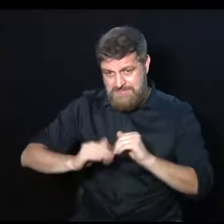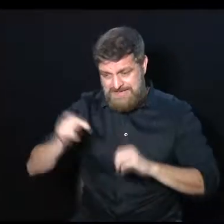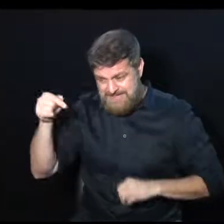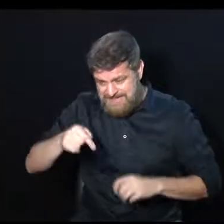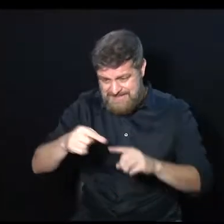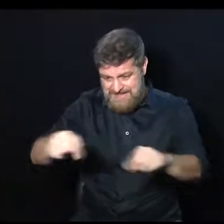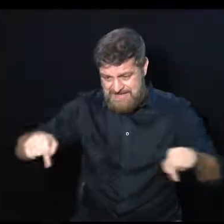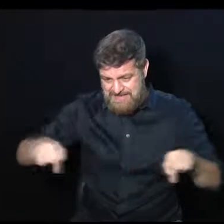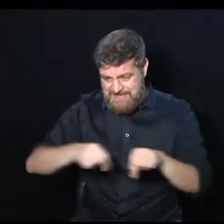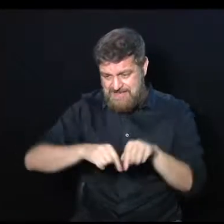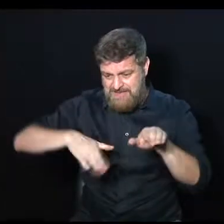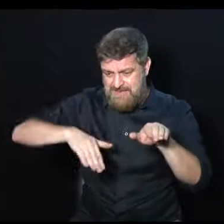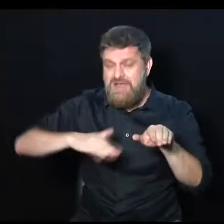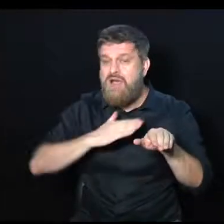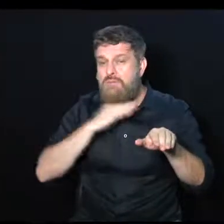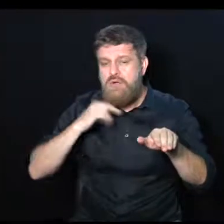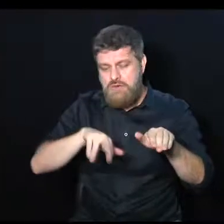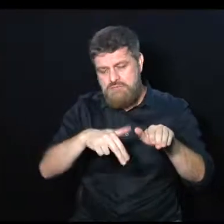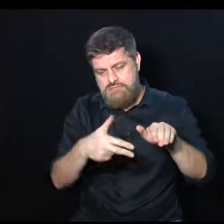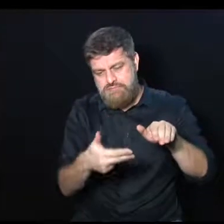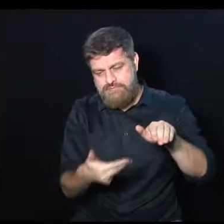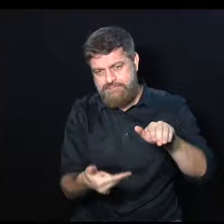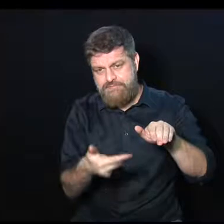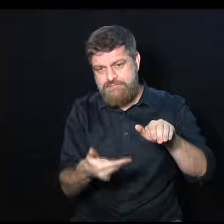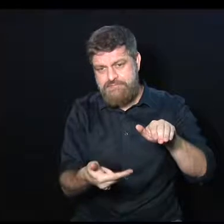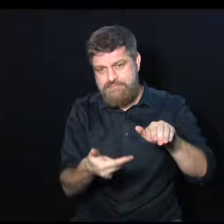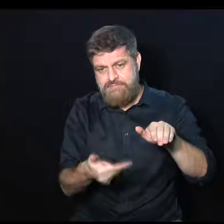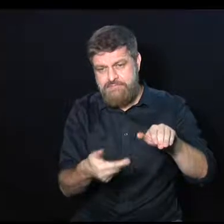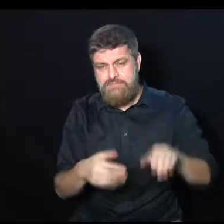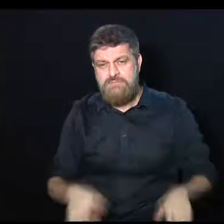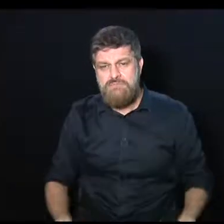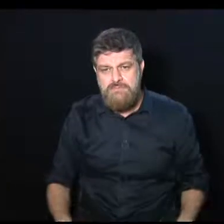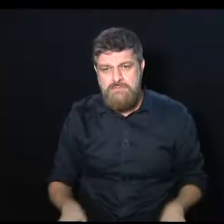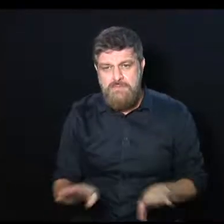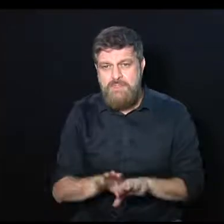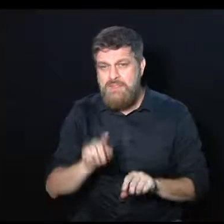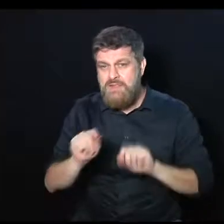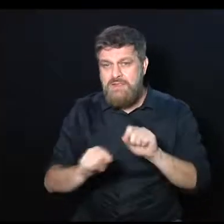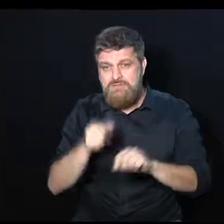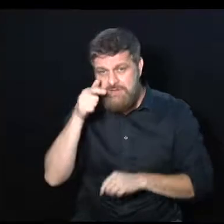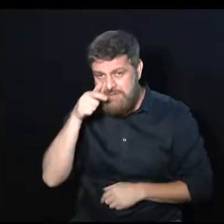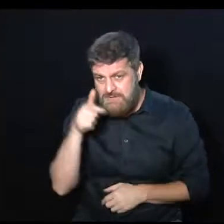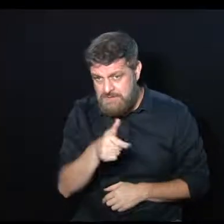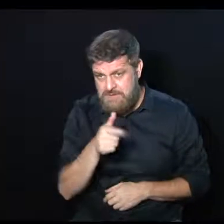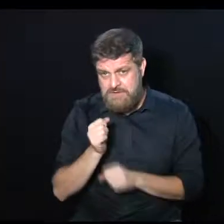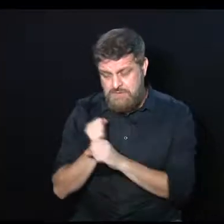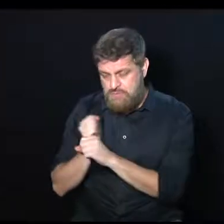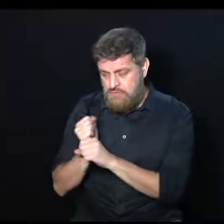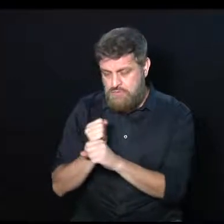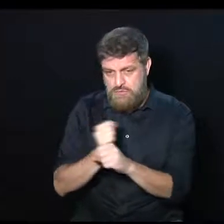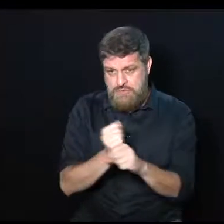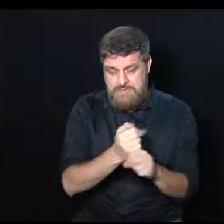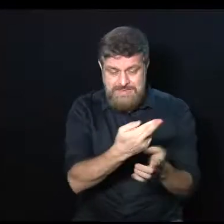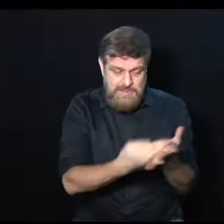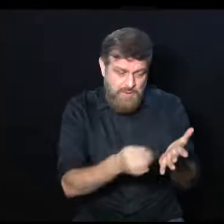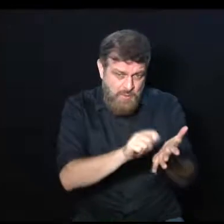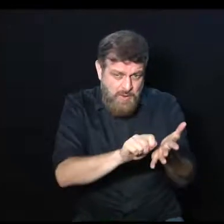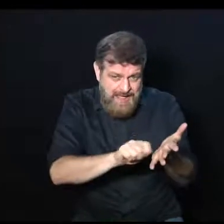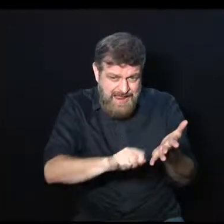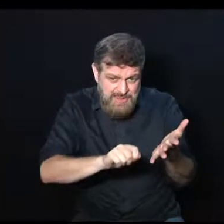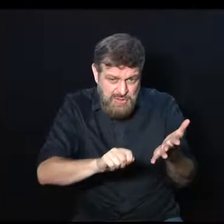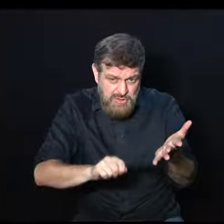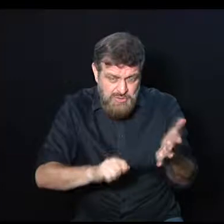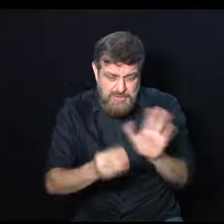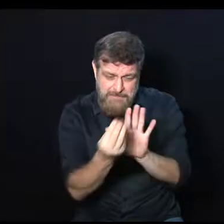de acidente. Também fazemos, quem tiver interesse, todo ano a gente publica um relatório anual dos atendimentos,